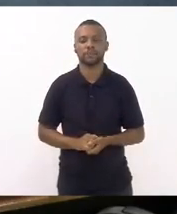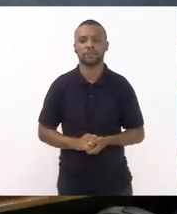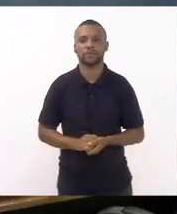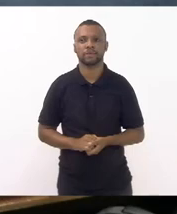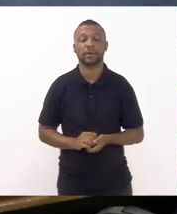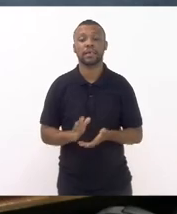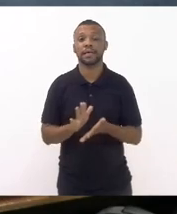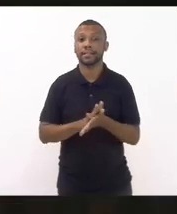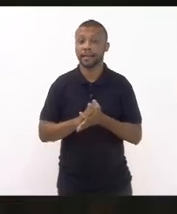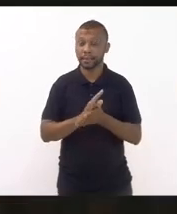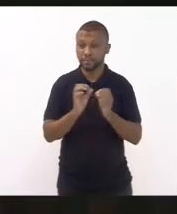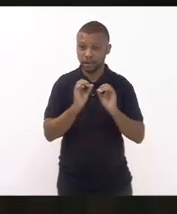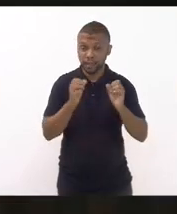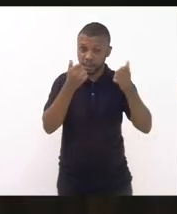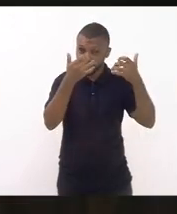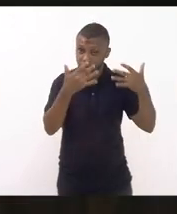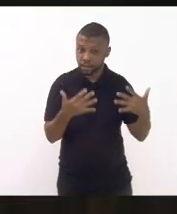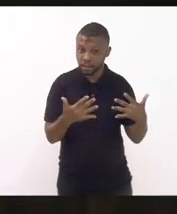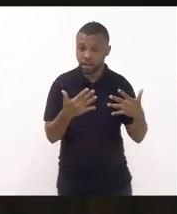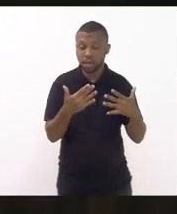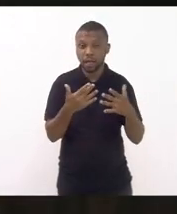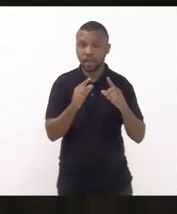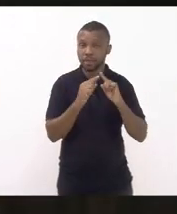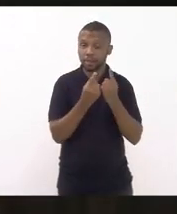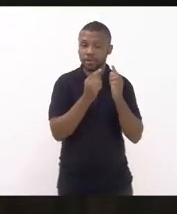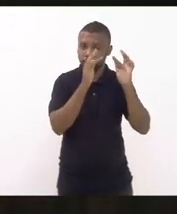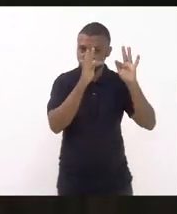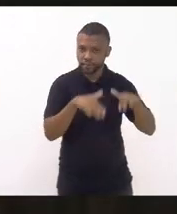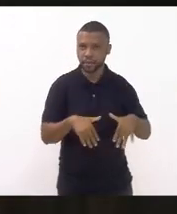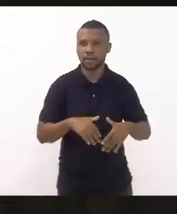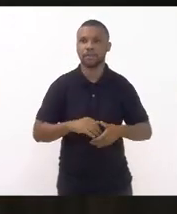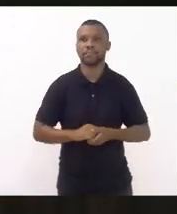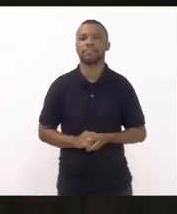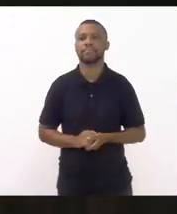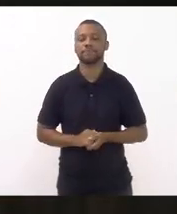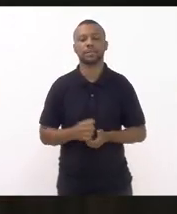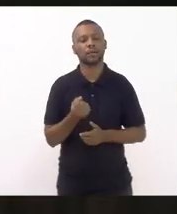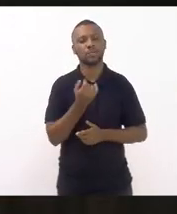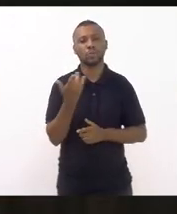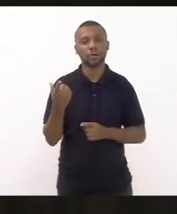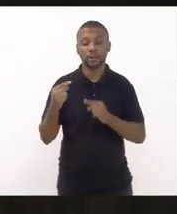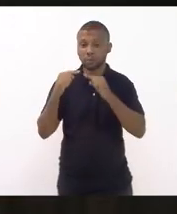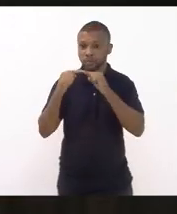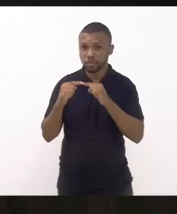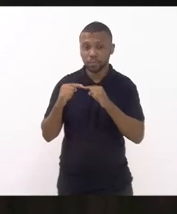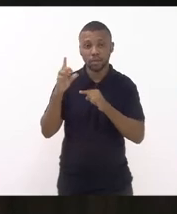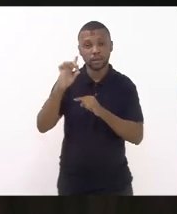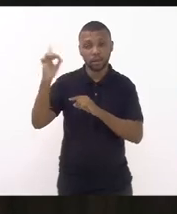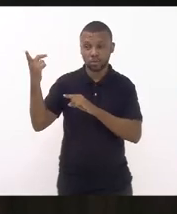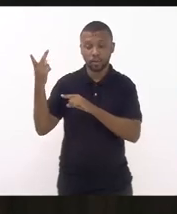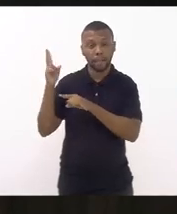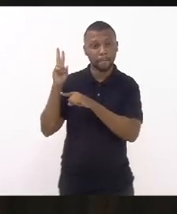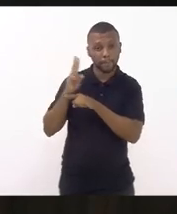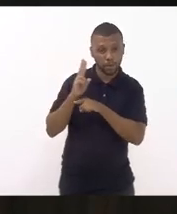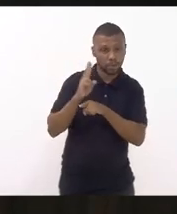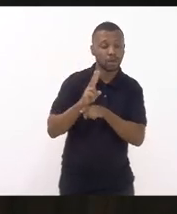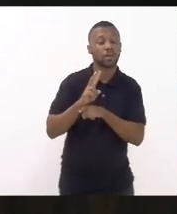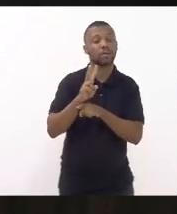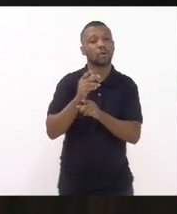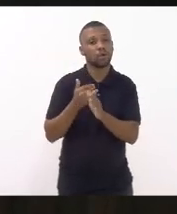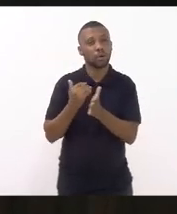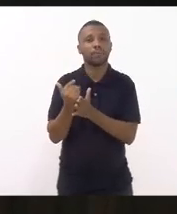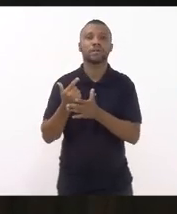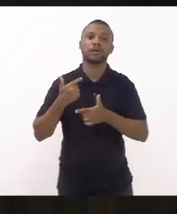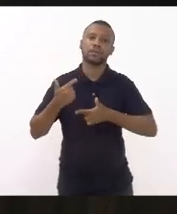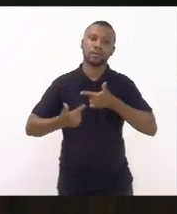Nada mais havendo a tratar, a sessão está encerrada. Havendo número legal sobre a proteção de Deus, iniciamos nossos